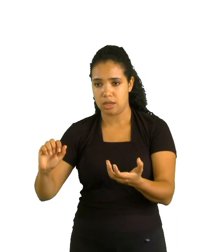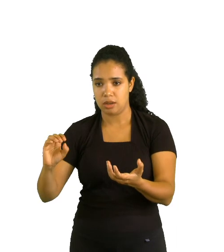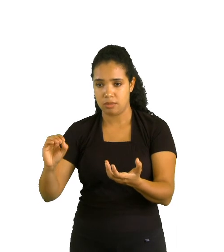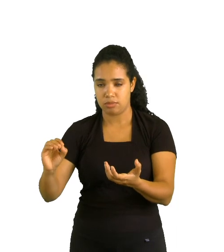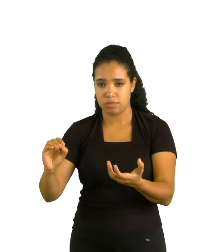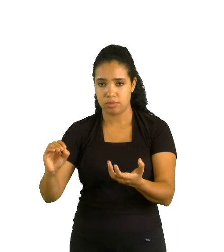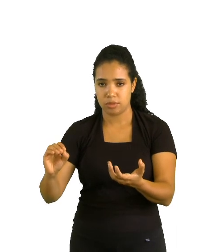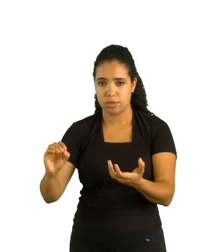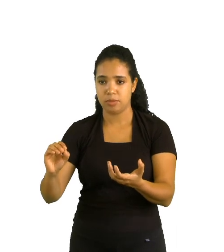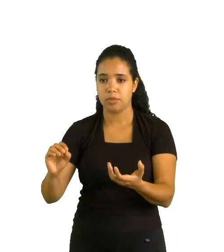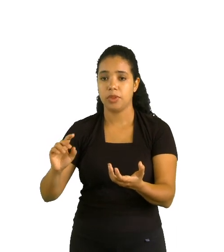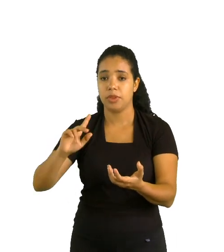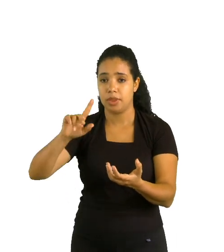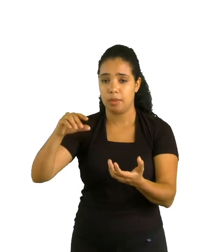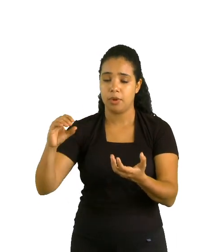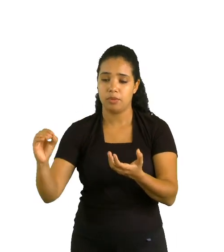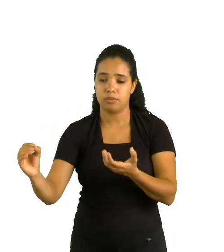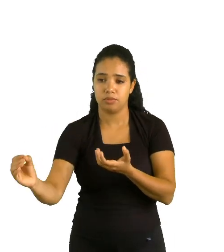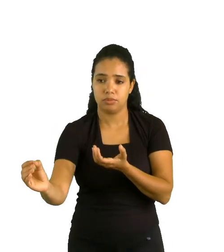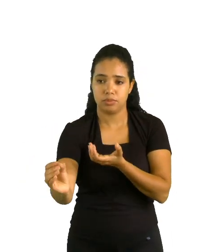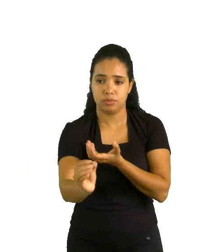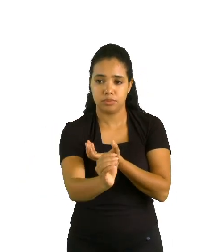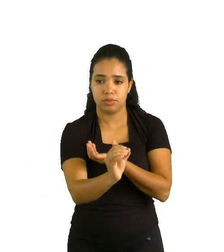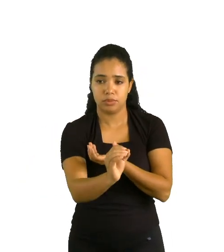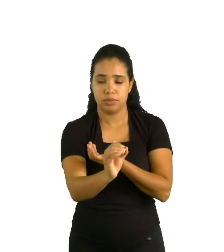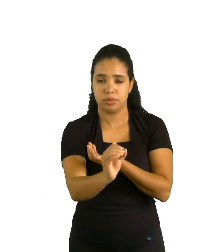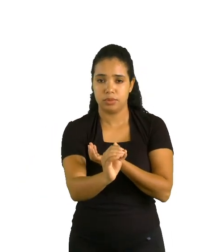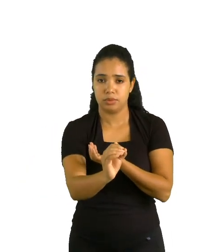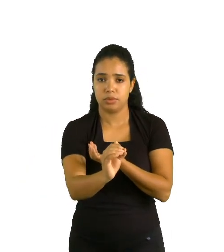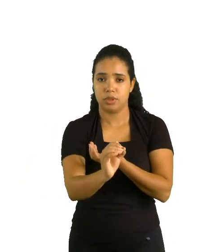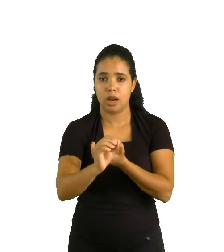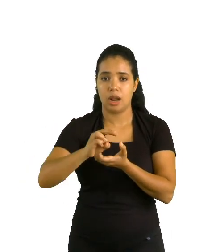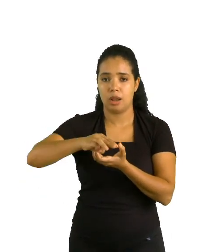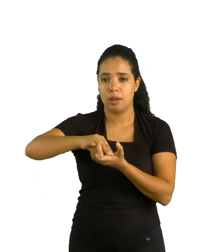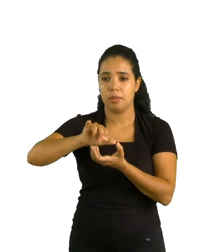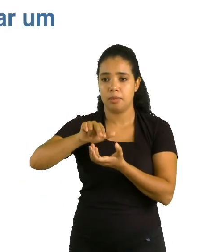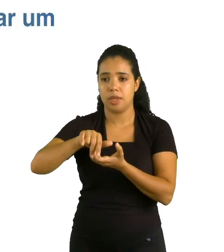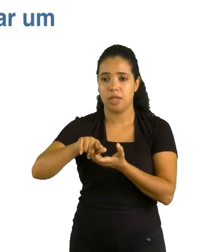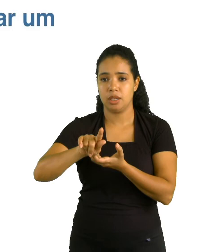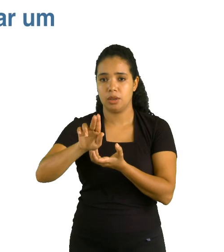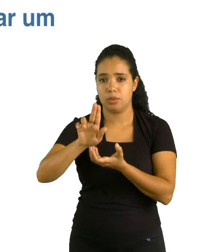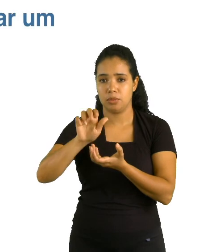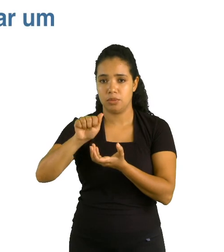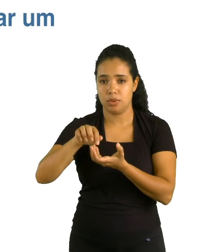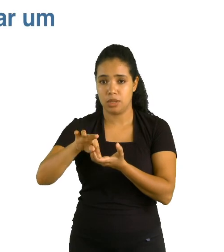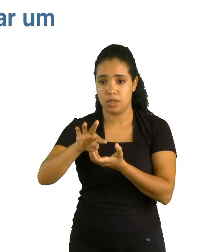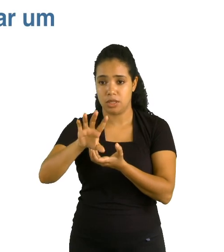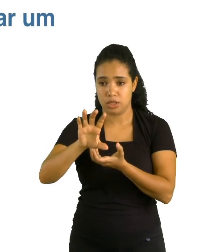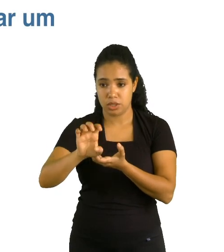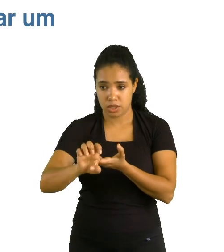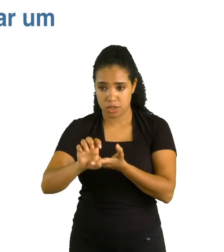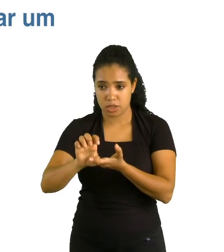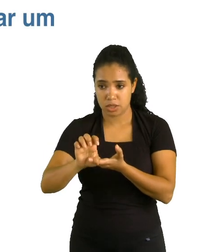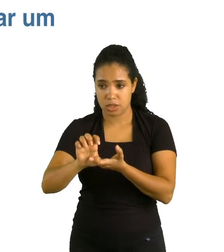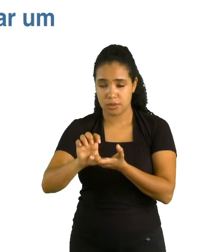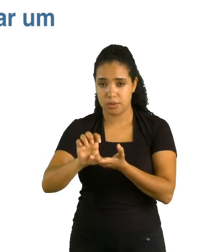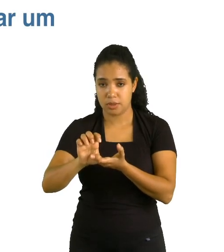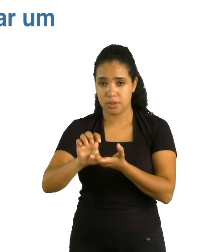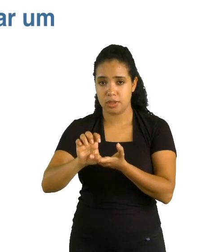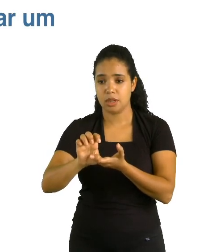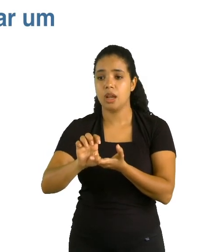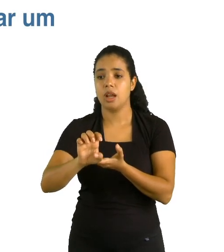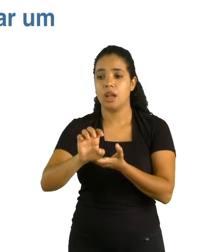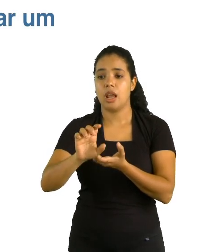fase é a fase da Lua minguante. Esta fase, então, ela passa de totalmente cheia, totalmente iluminada, e